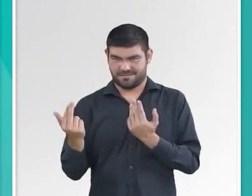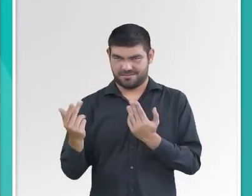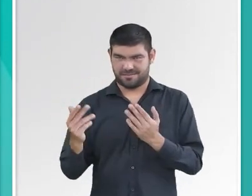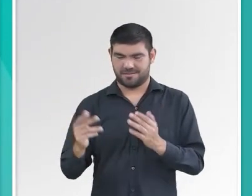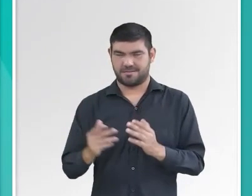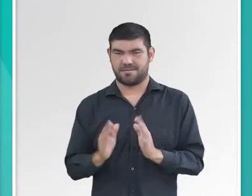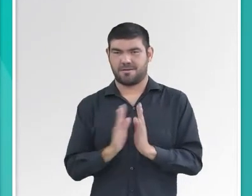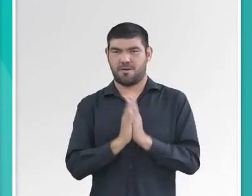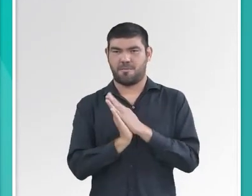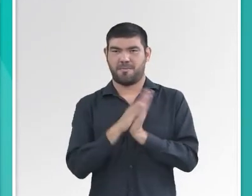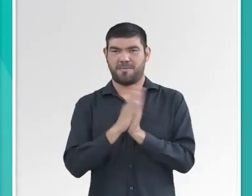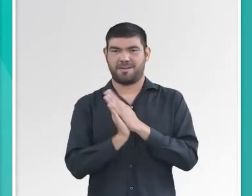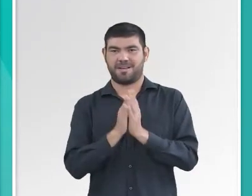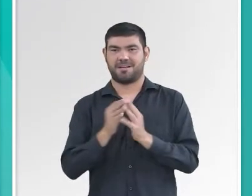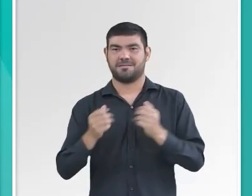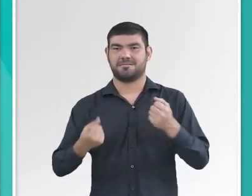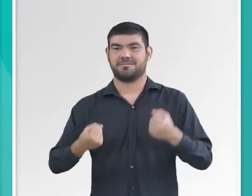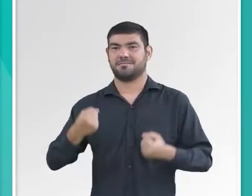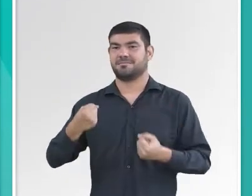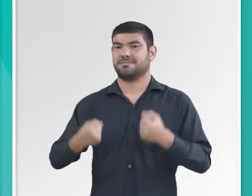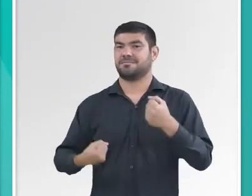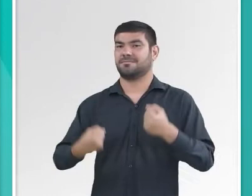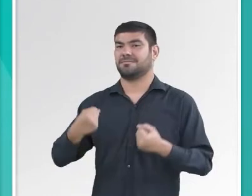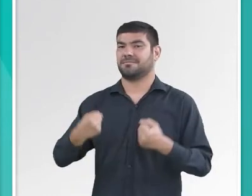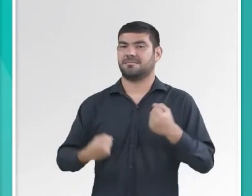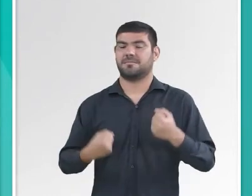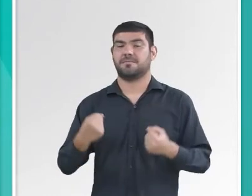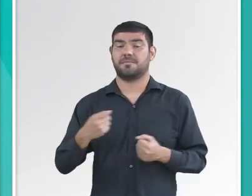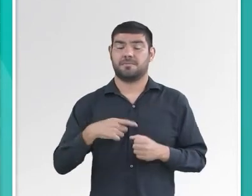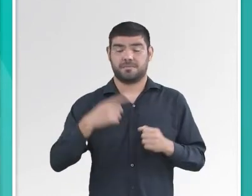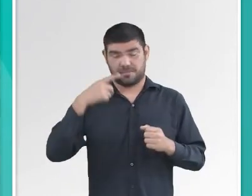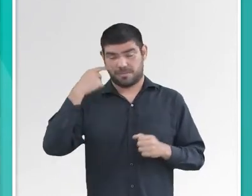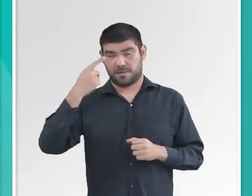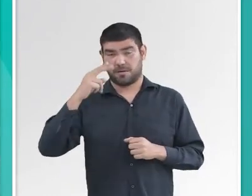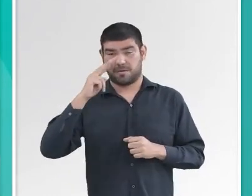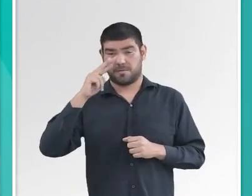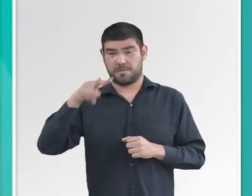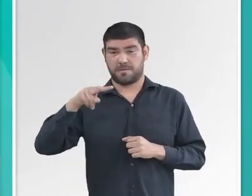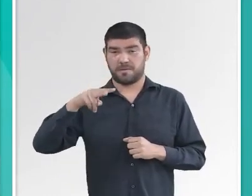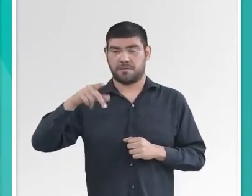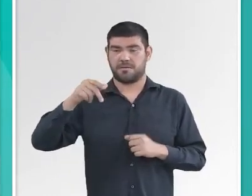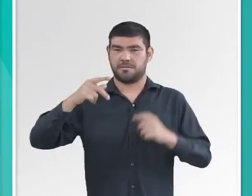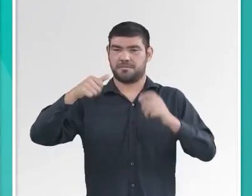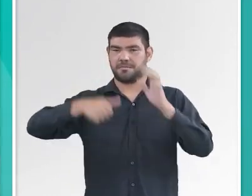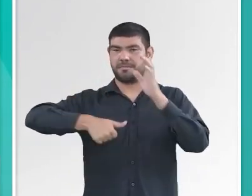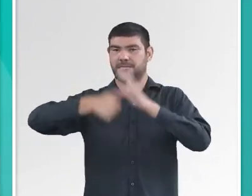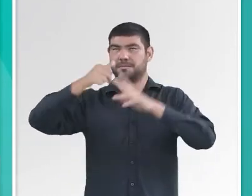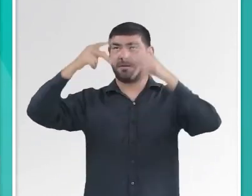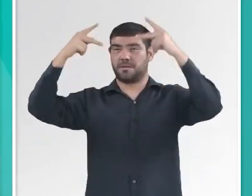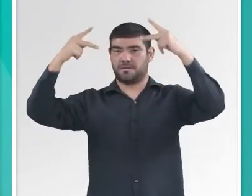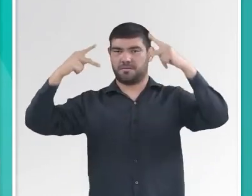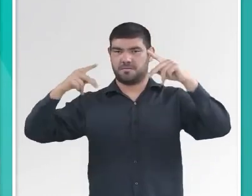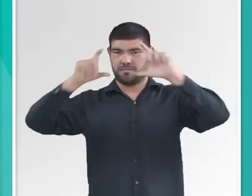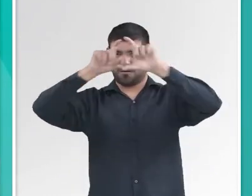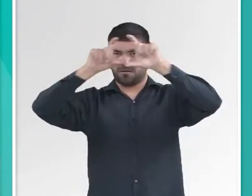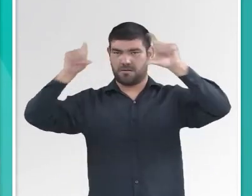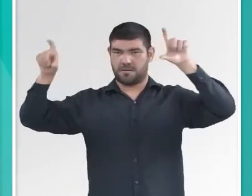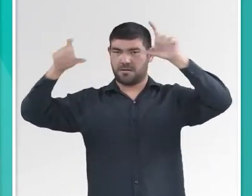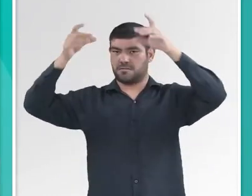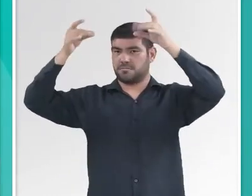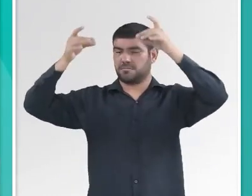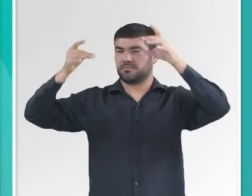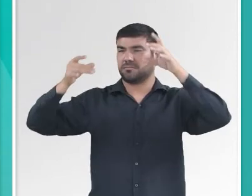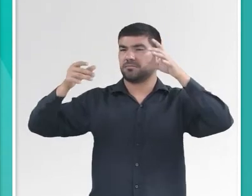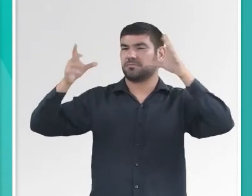pode reservar o primeiro parágrafo do seu texto para fazer um breve resumo, contar detalhes aí no